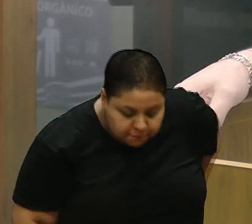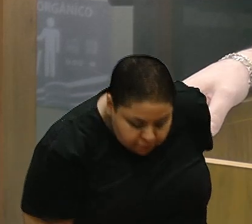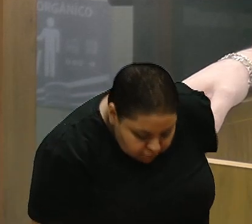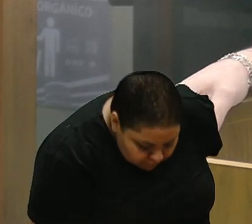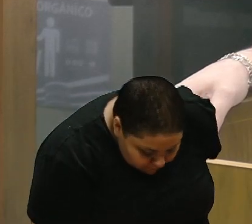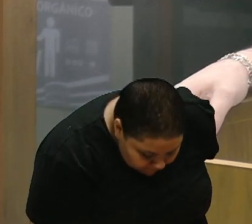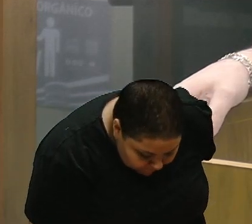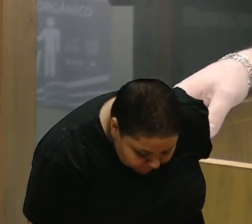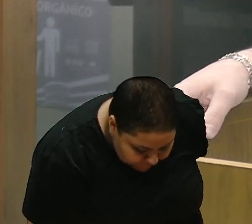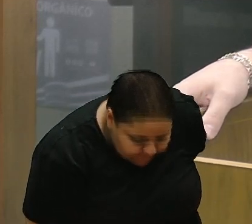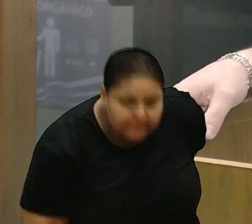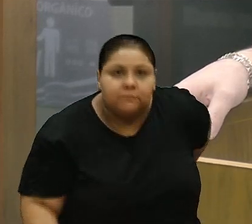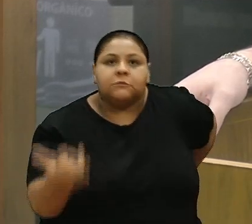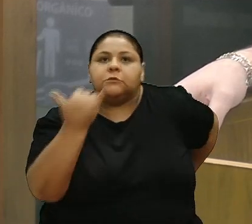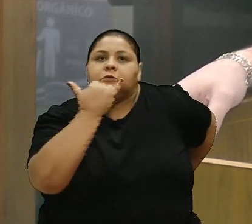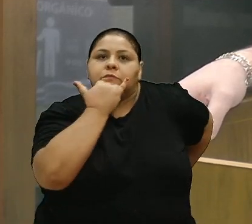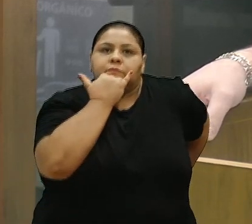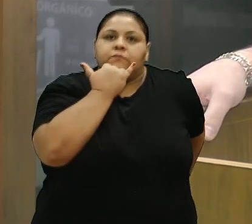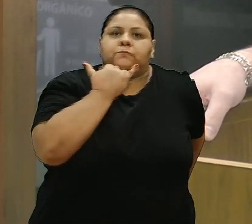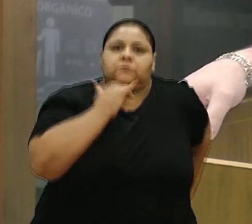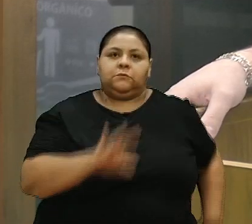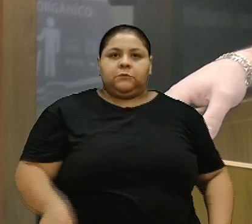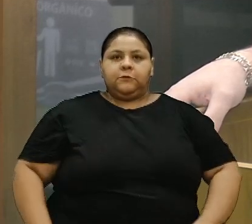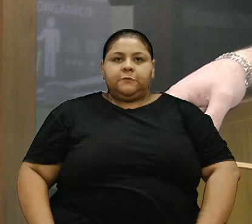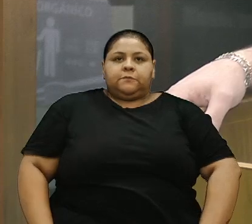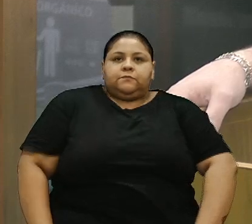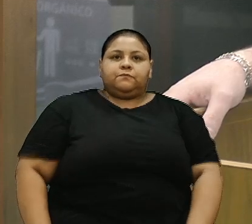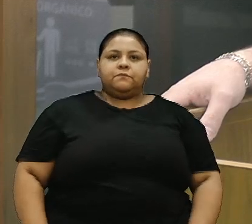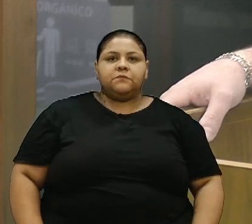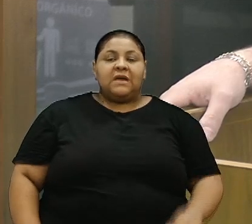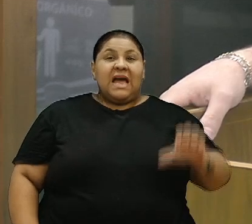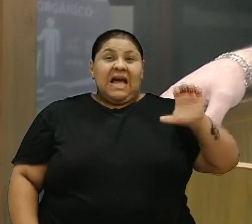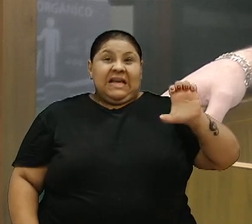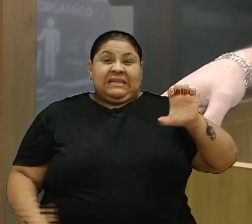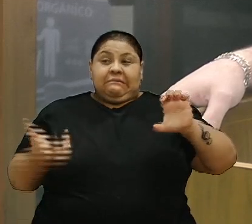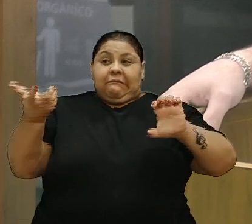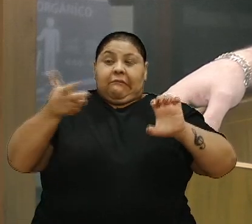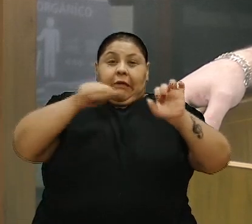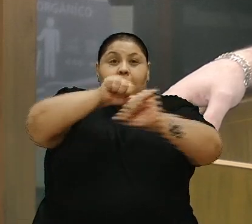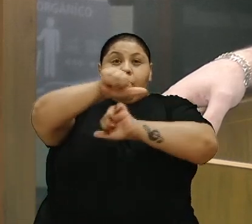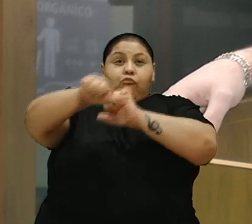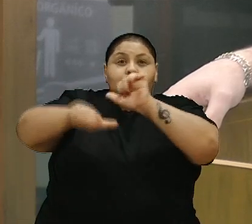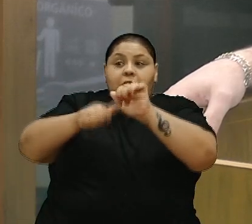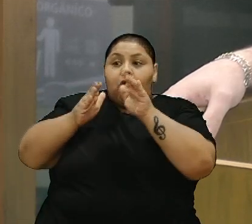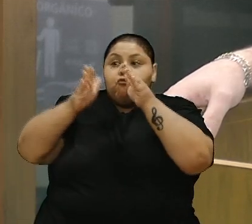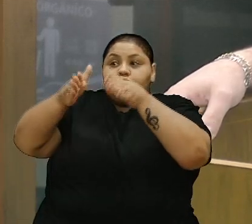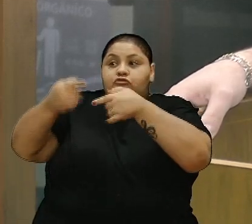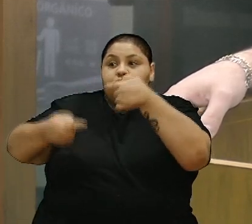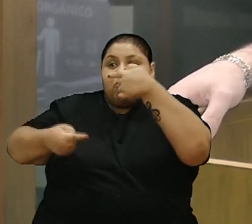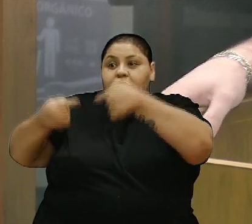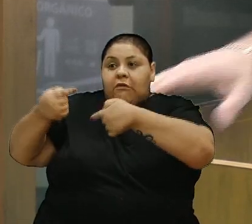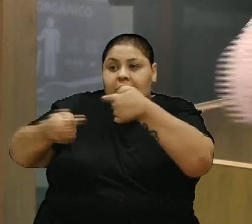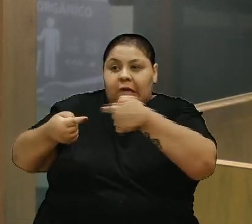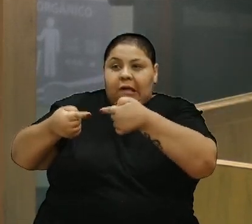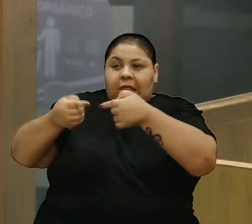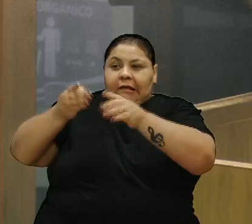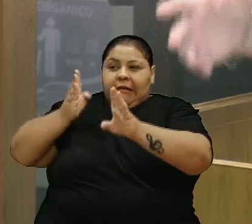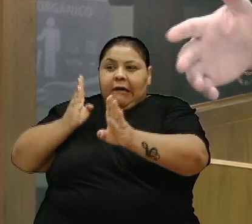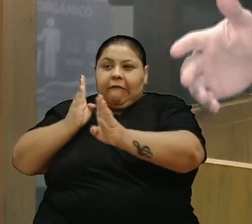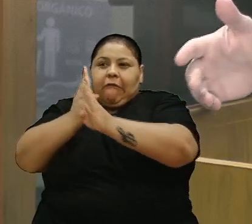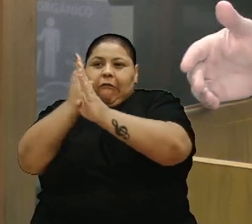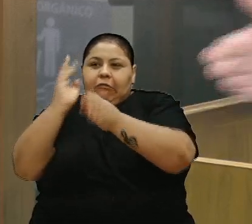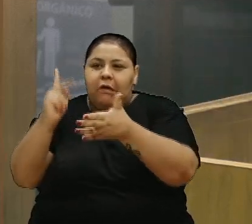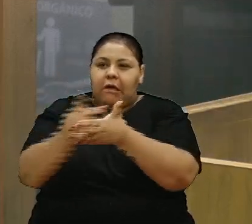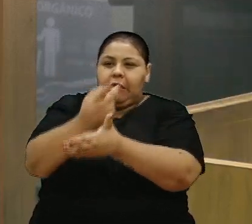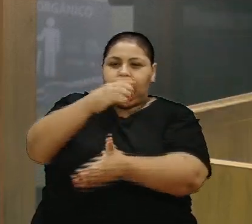a esquerda ela quer mudar o foco do debate. Ela quer achar erro de português, ela quer achar erro de escrita, ela quer achar